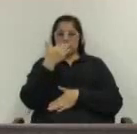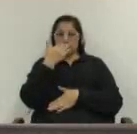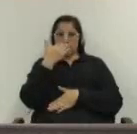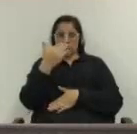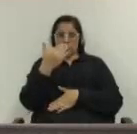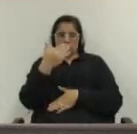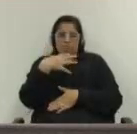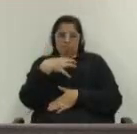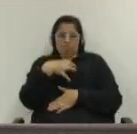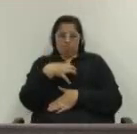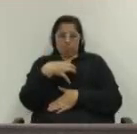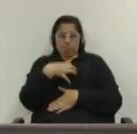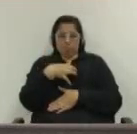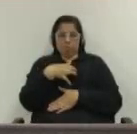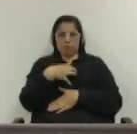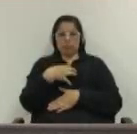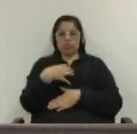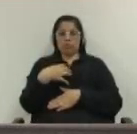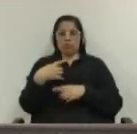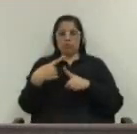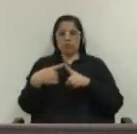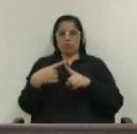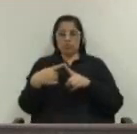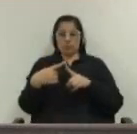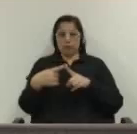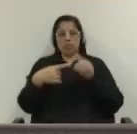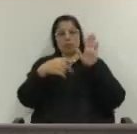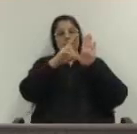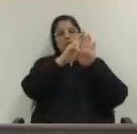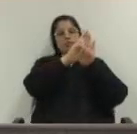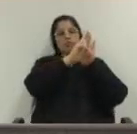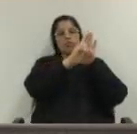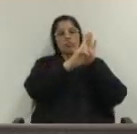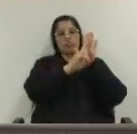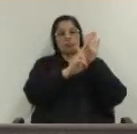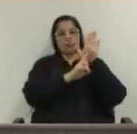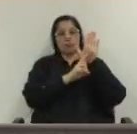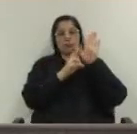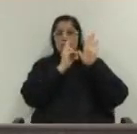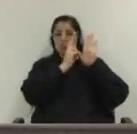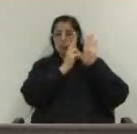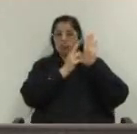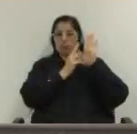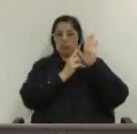Relação de falecidos da semana de 4 de maio a 10 de maio de 2015.